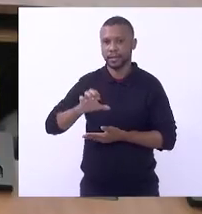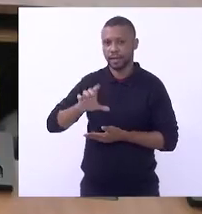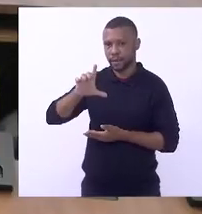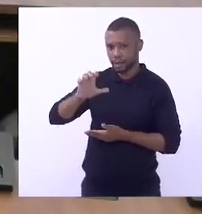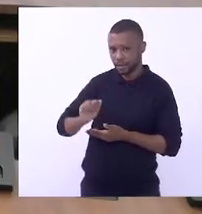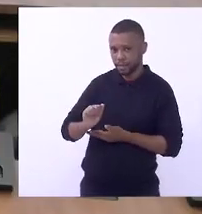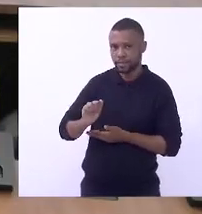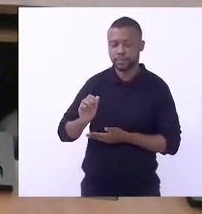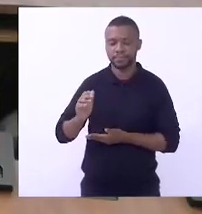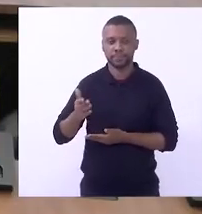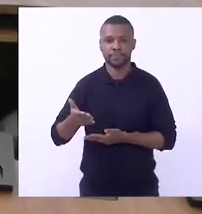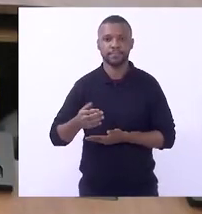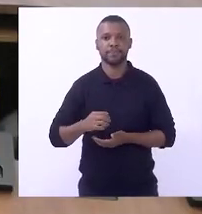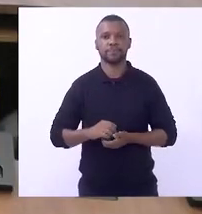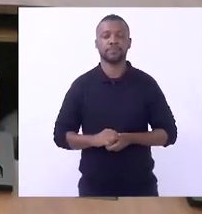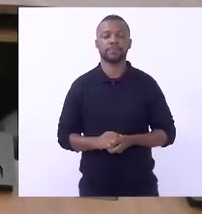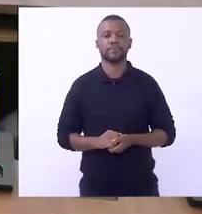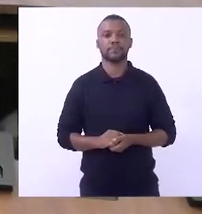Deputado Márcio Canella.